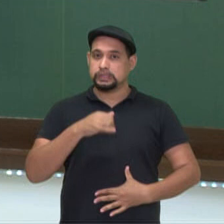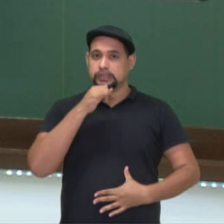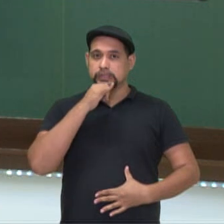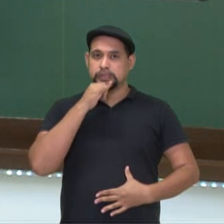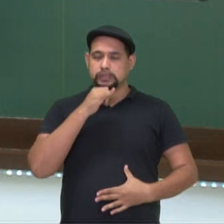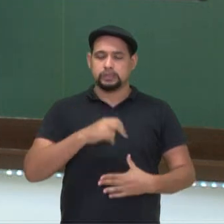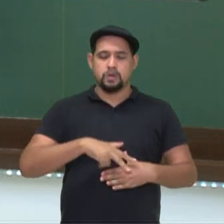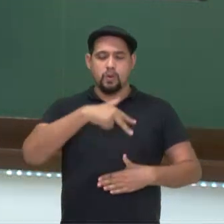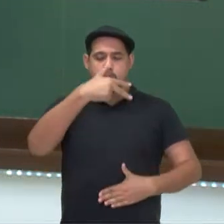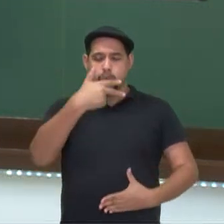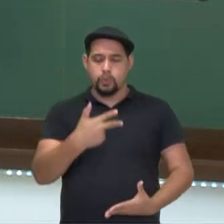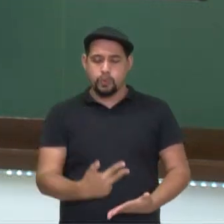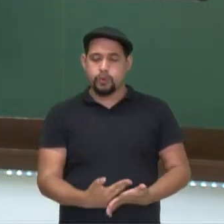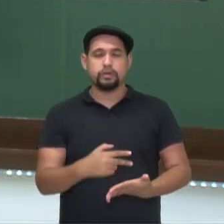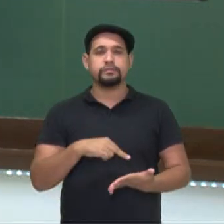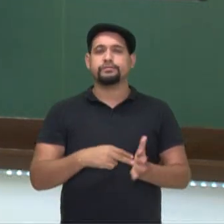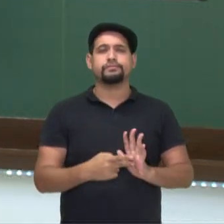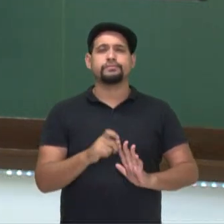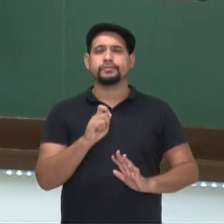certa altura corresponde, eu vou